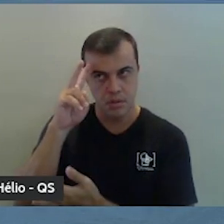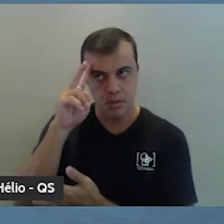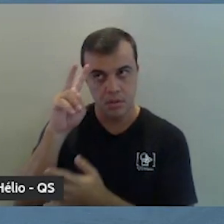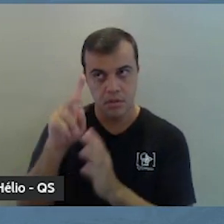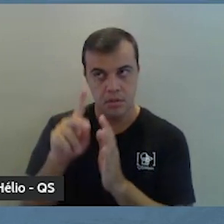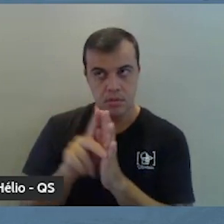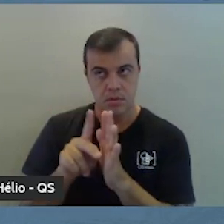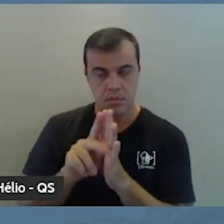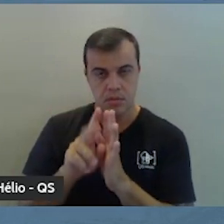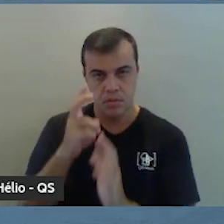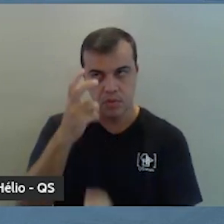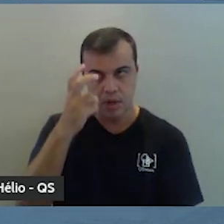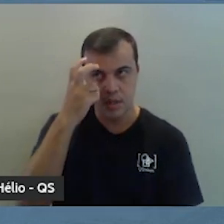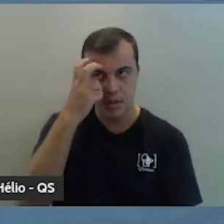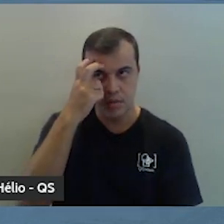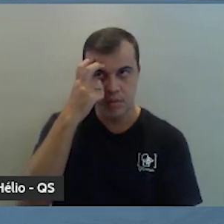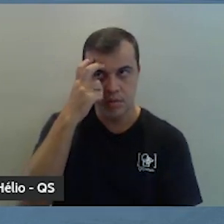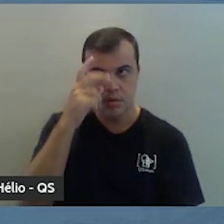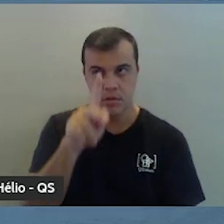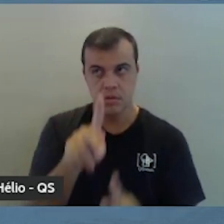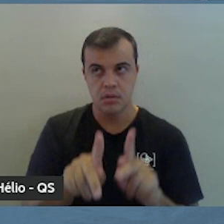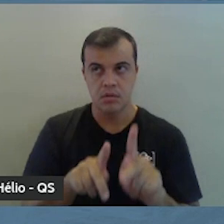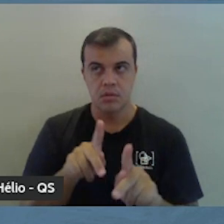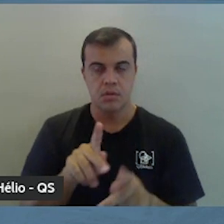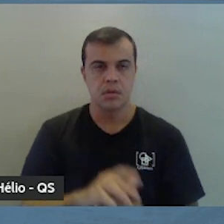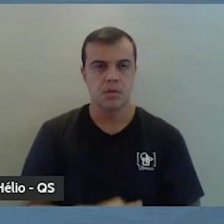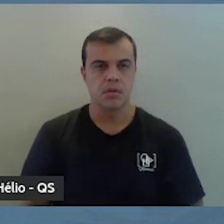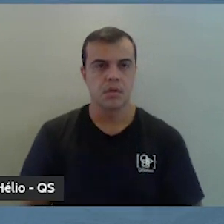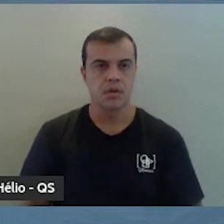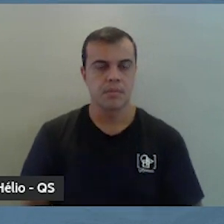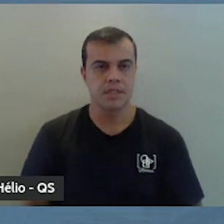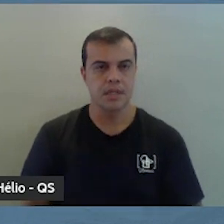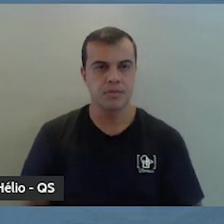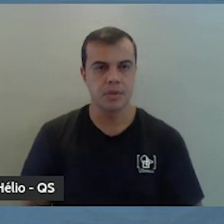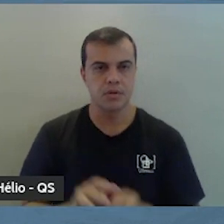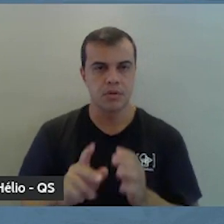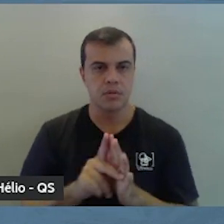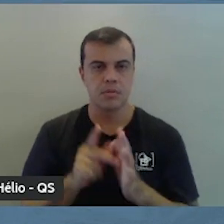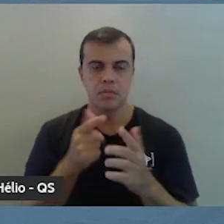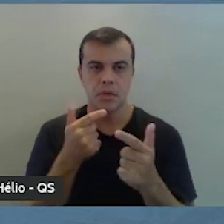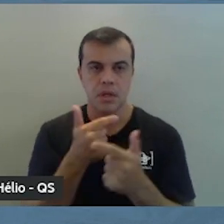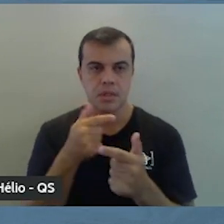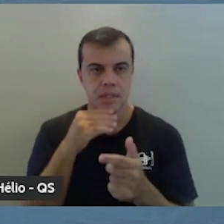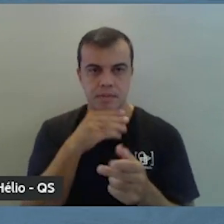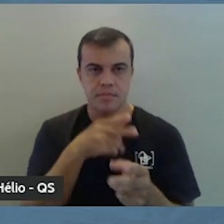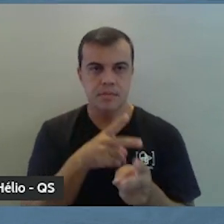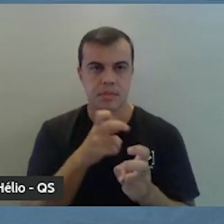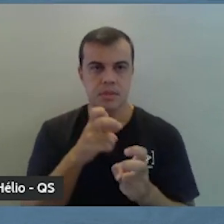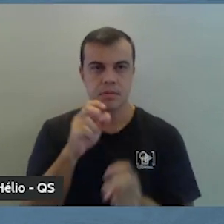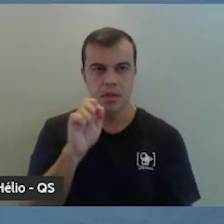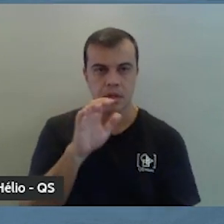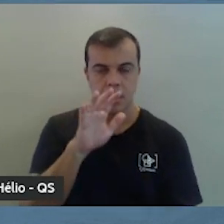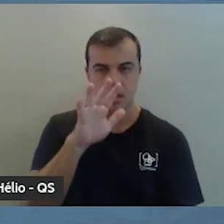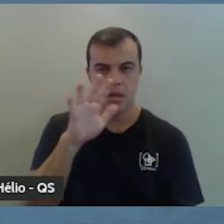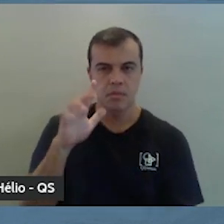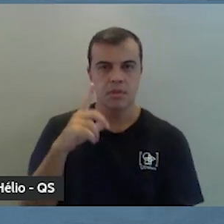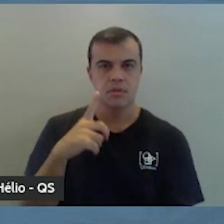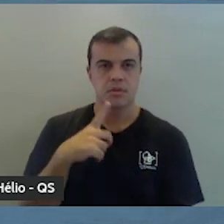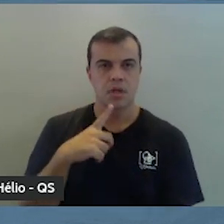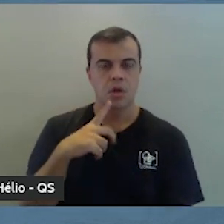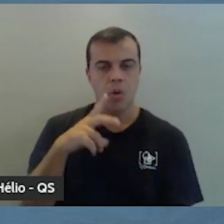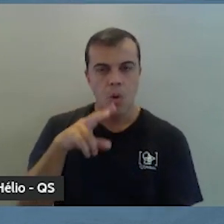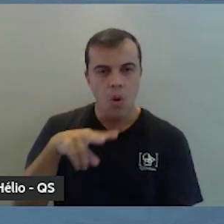uma cultura e de uma tradição popular. E é muito engraçado, mas percebe-se muito claramente que há um